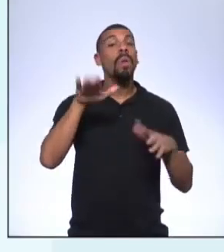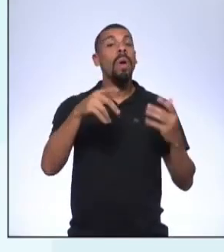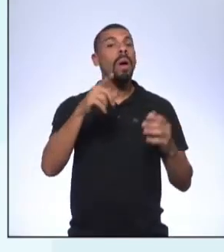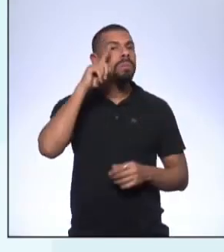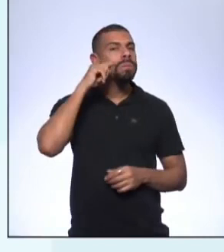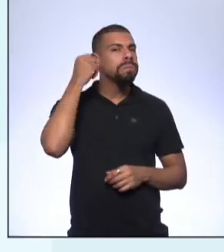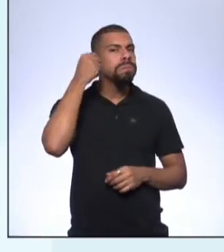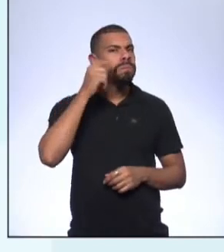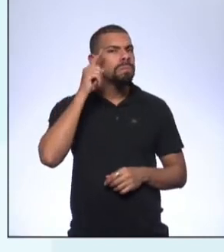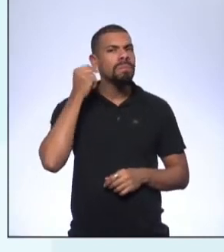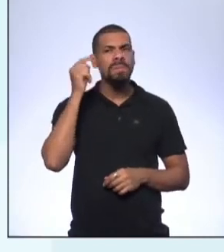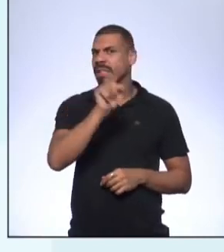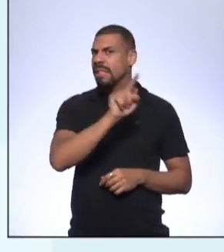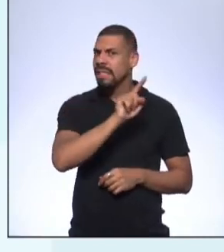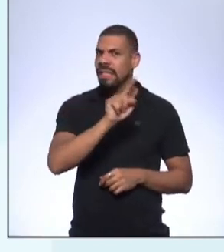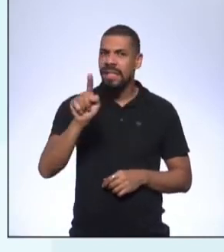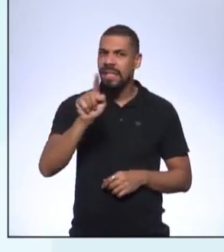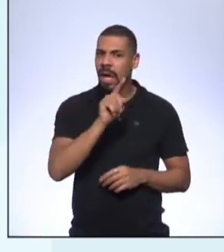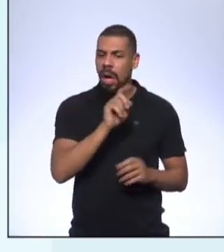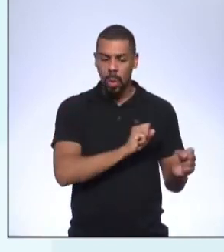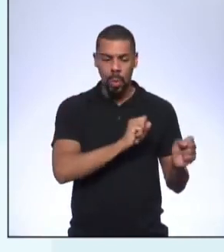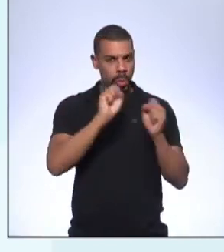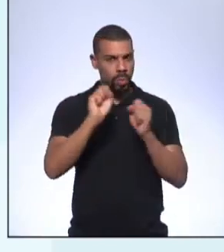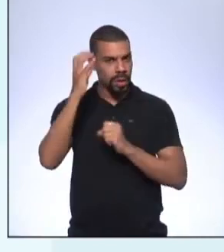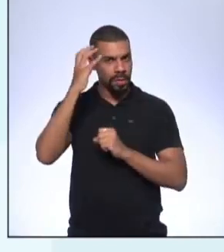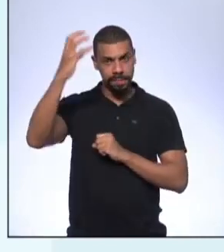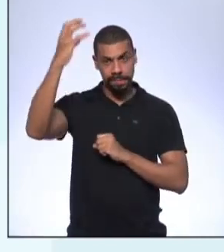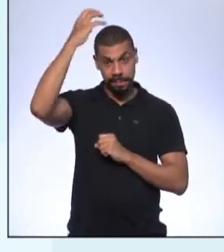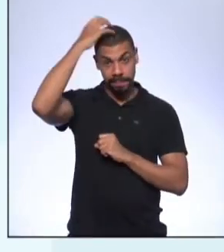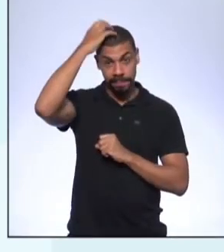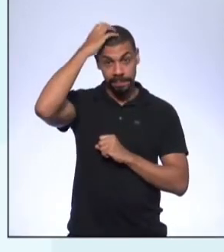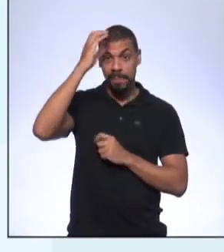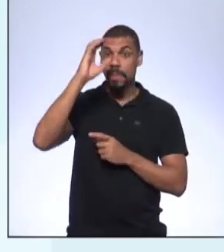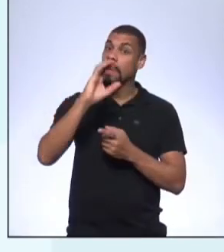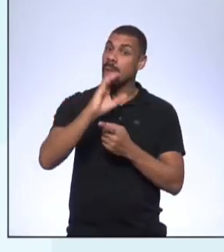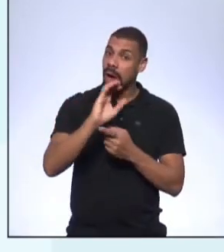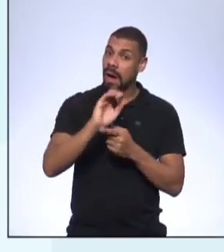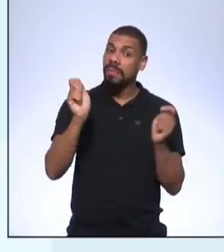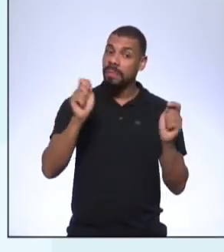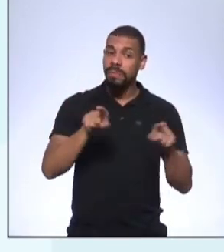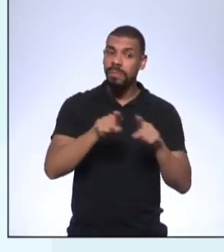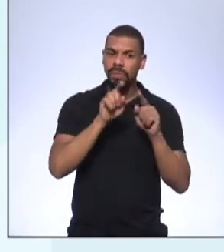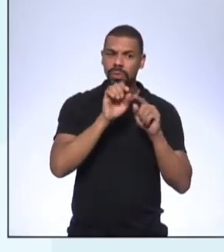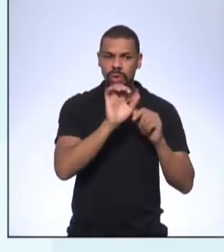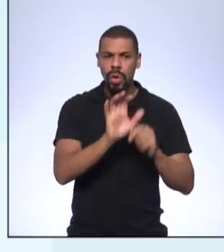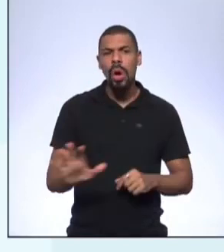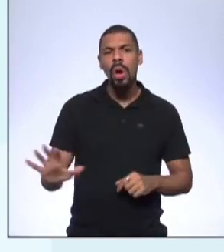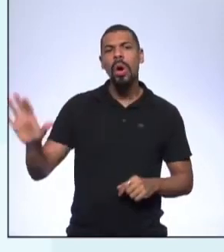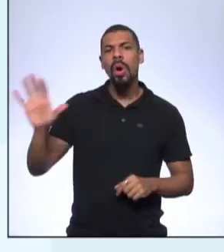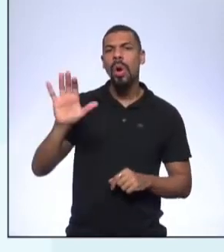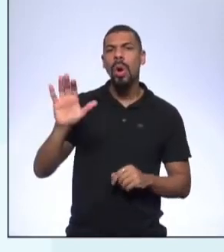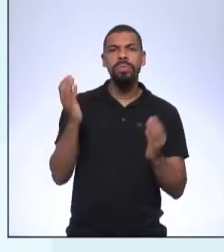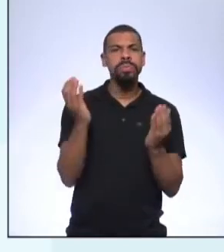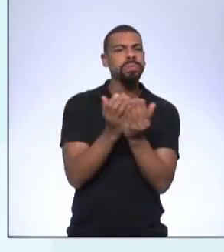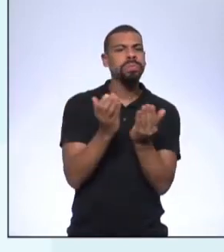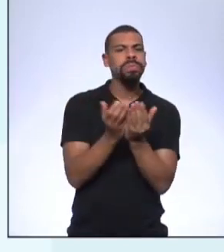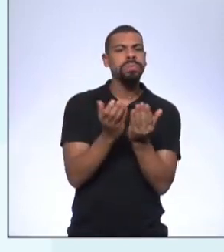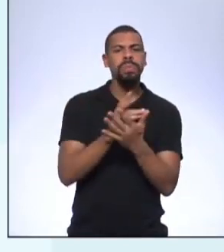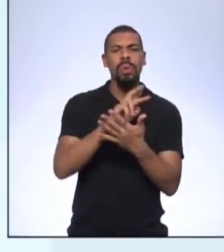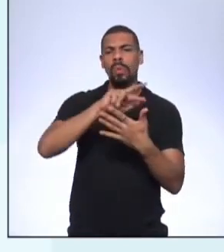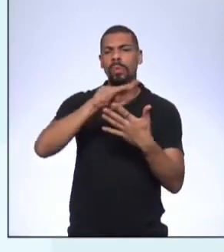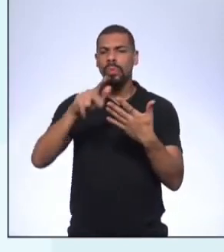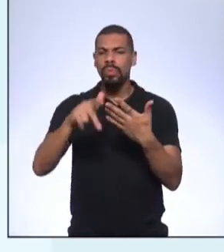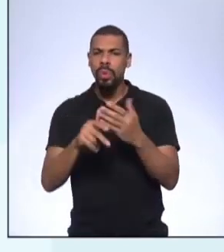um dos motivos para a centralização do poder é o êxito dos cristãos europeus nas cruzadas, dando origem ao surgimento de vários